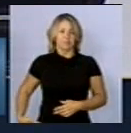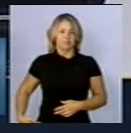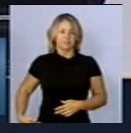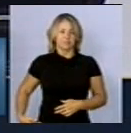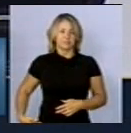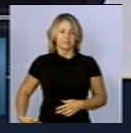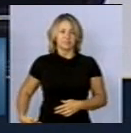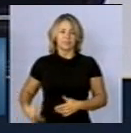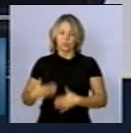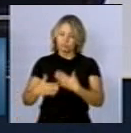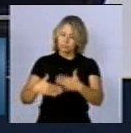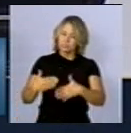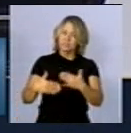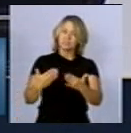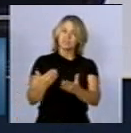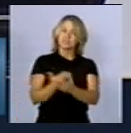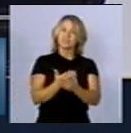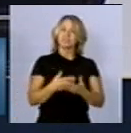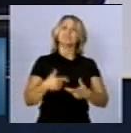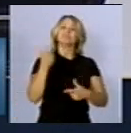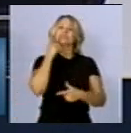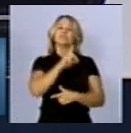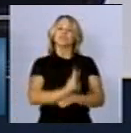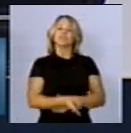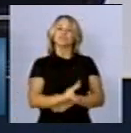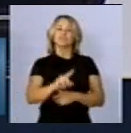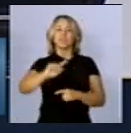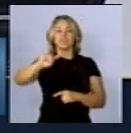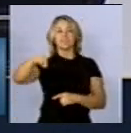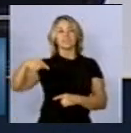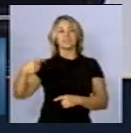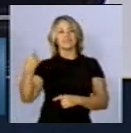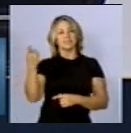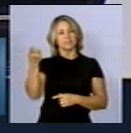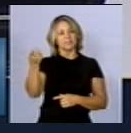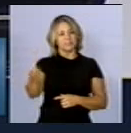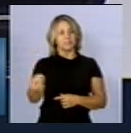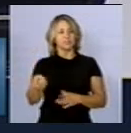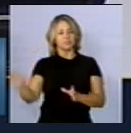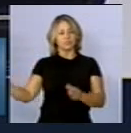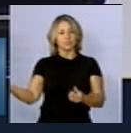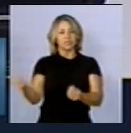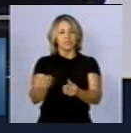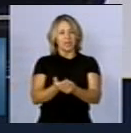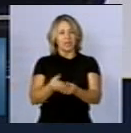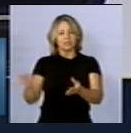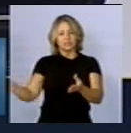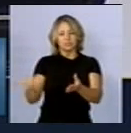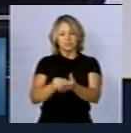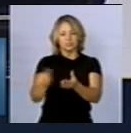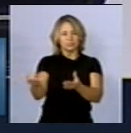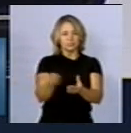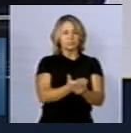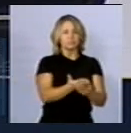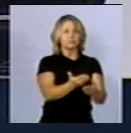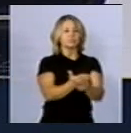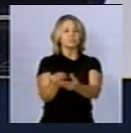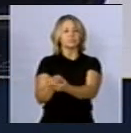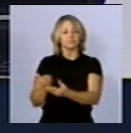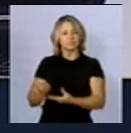o processo provavelmente seguirá após o encarte dos dados da audiência pública para